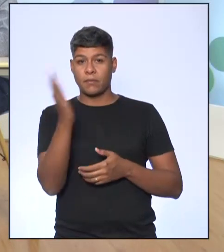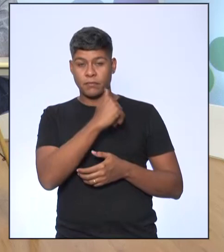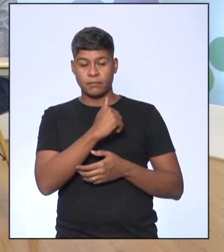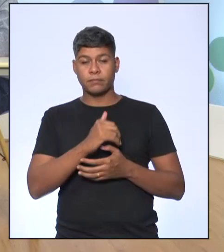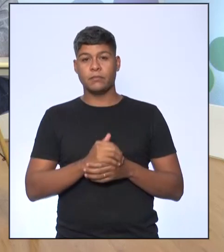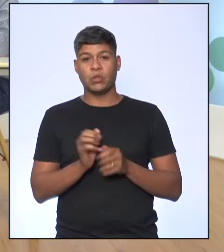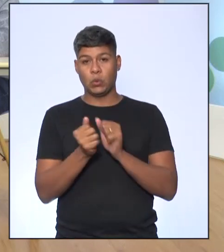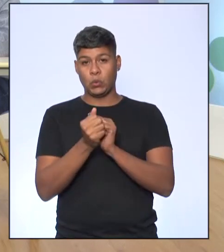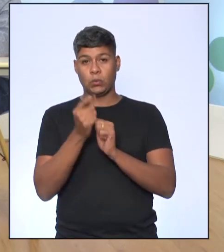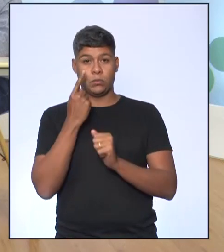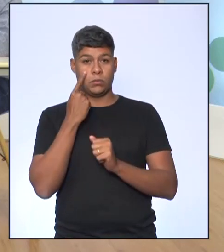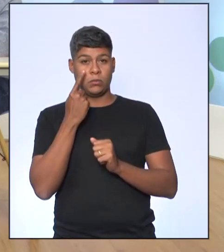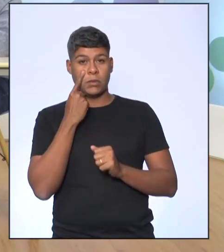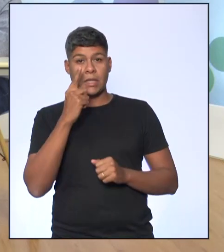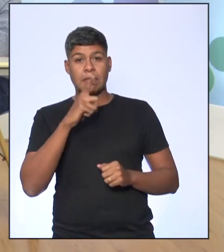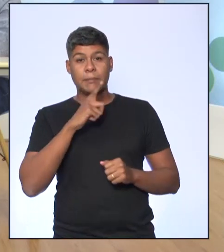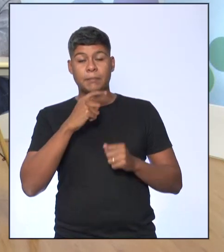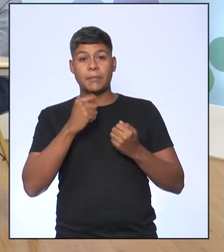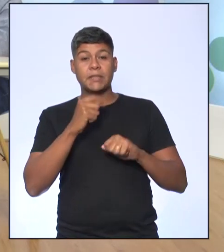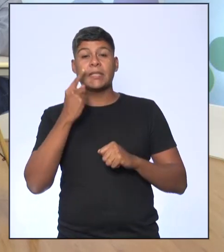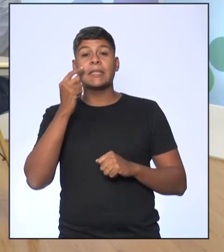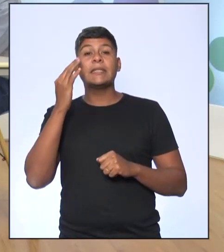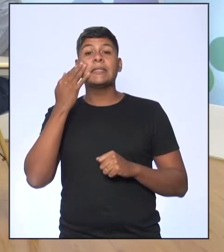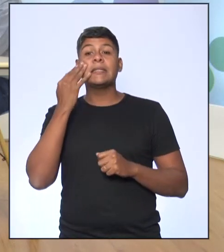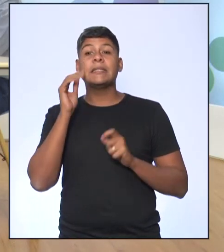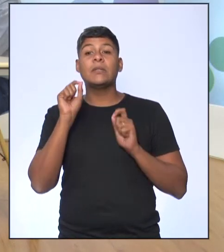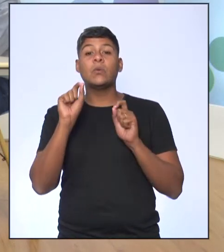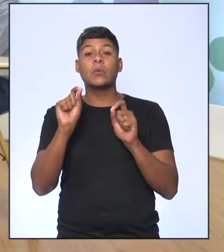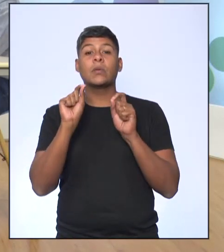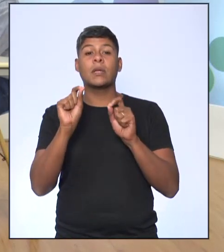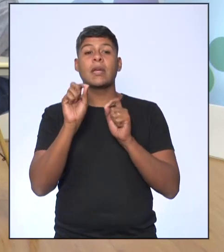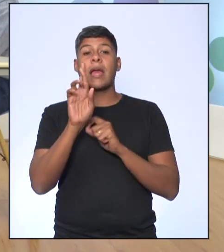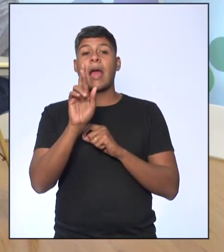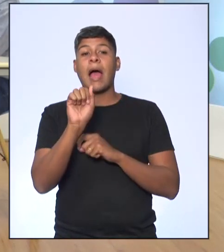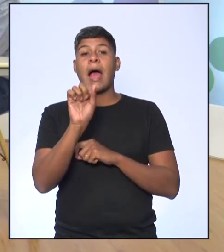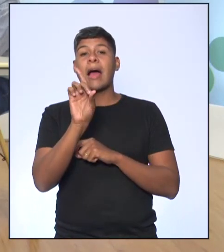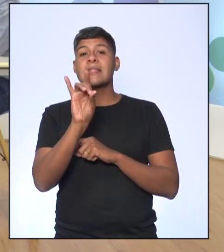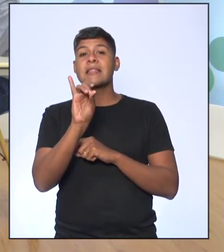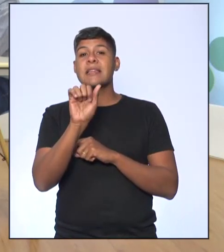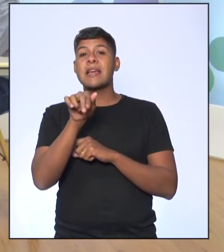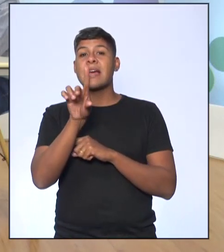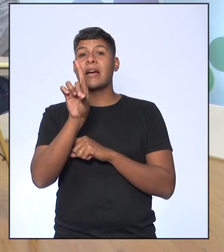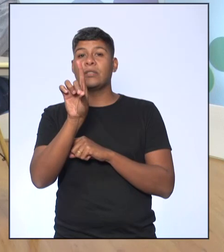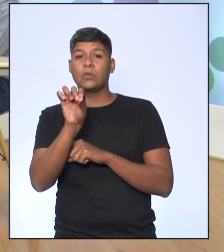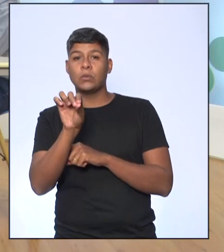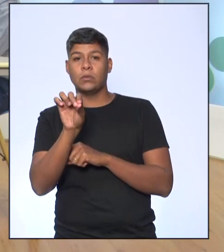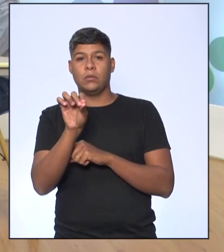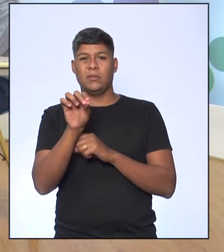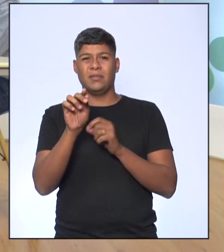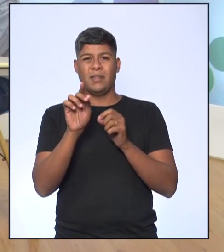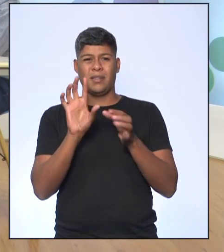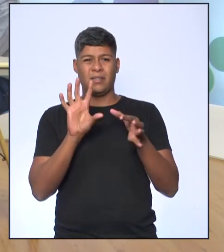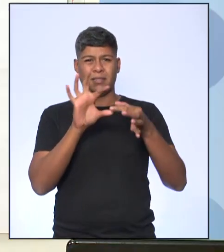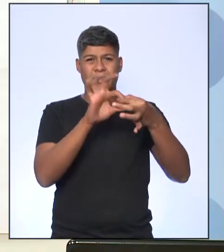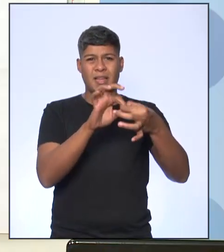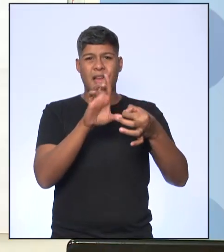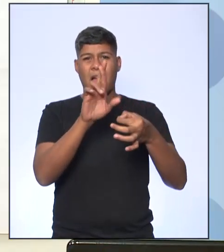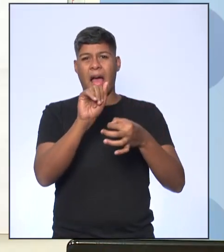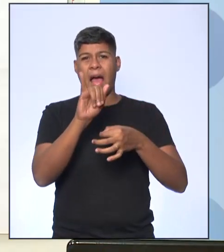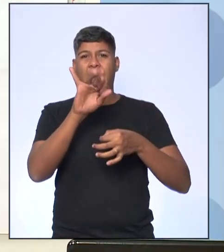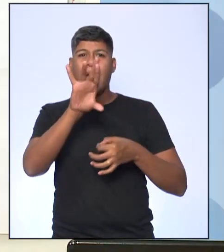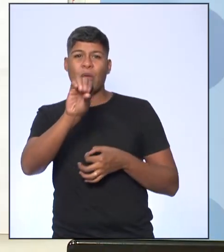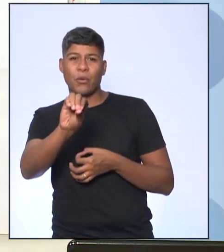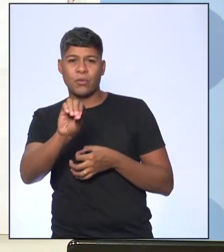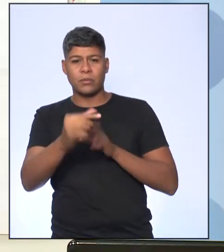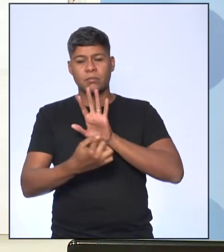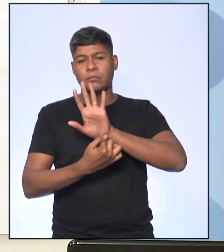senhores. Eu tenho que entender o seguinte. Radiando vem de raio. O que eu vou mostrar para